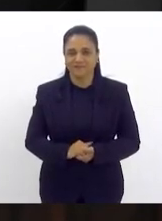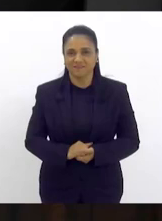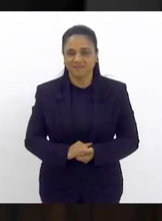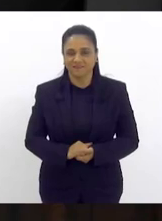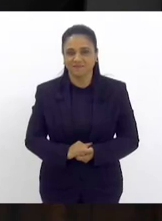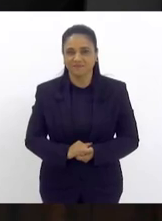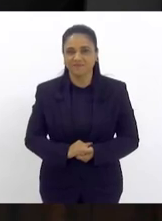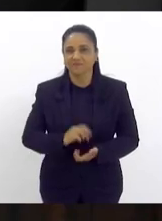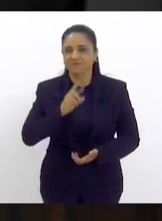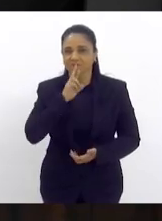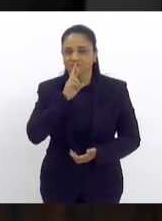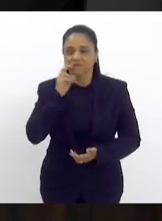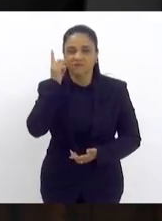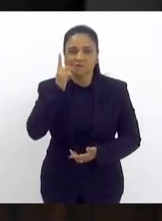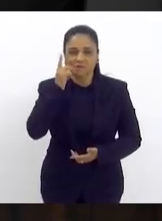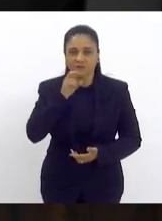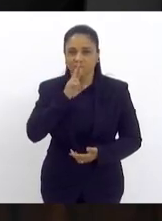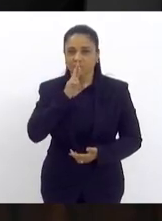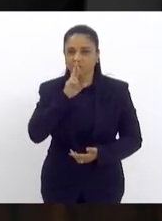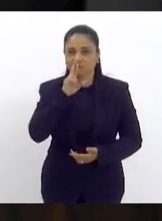Deputado Amorim